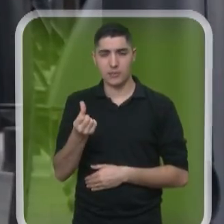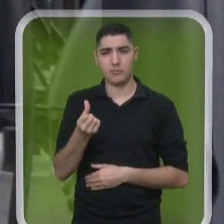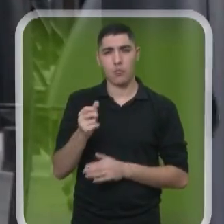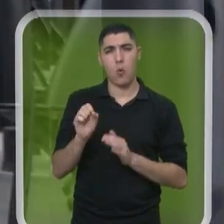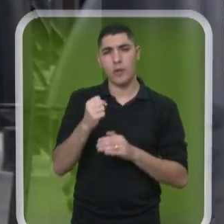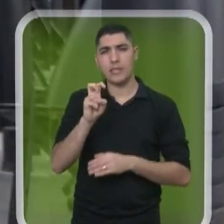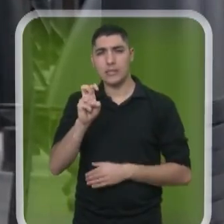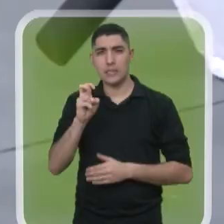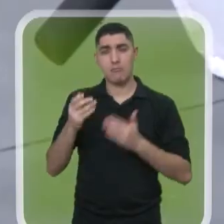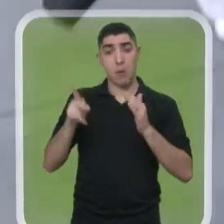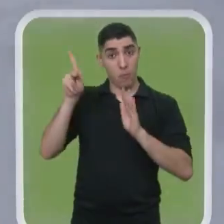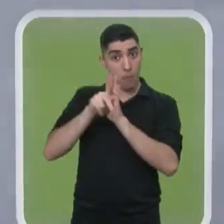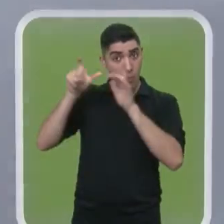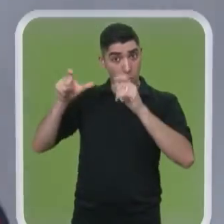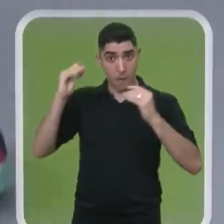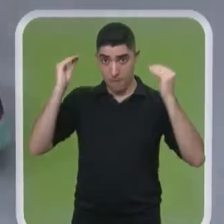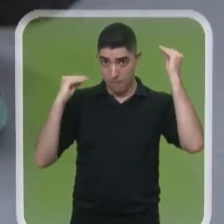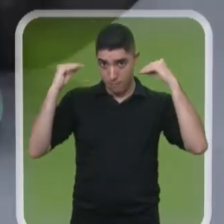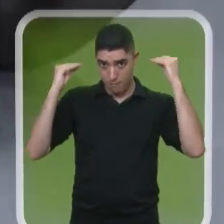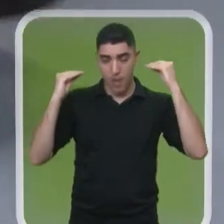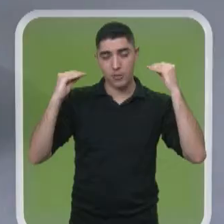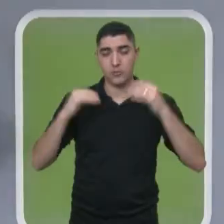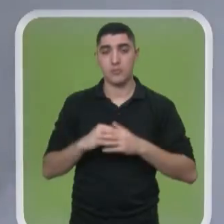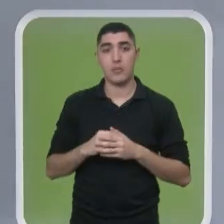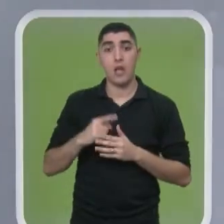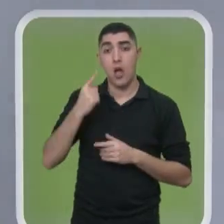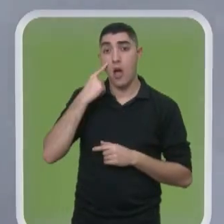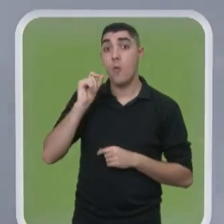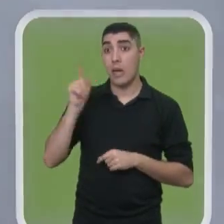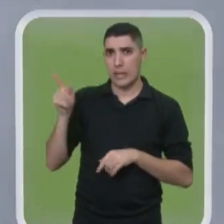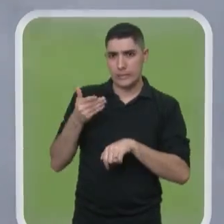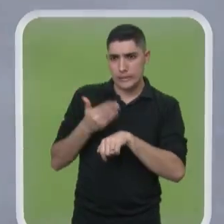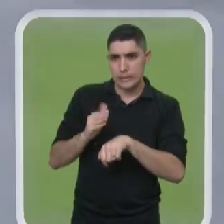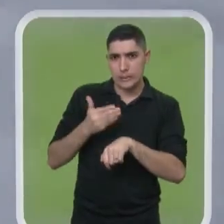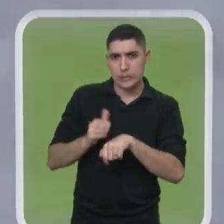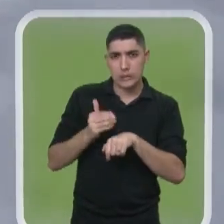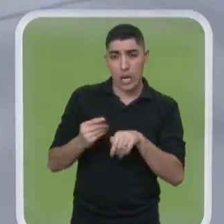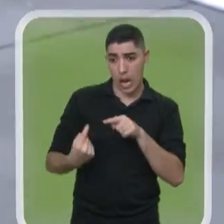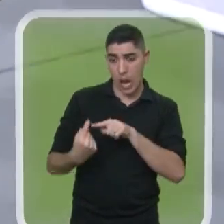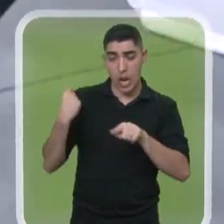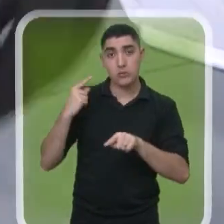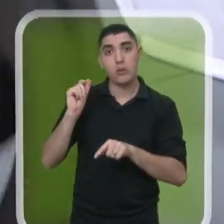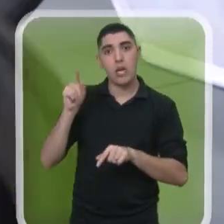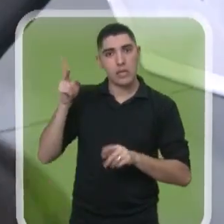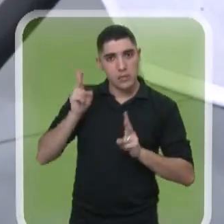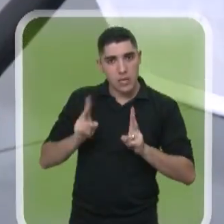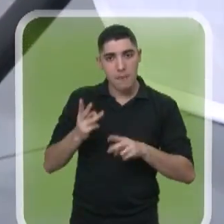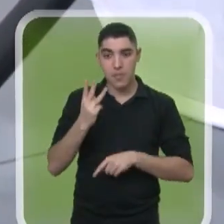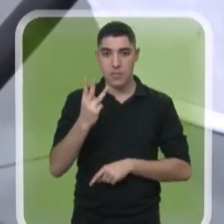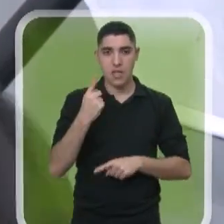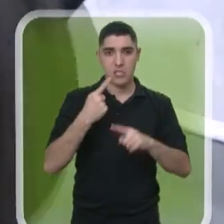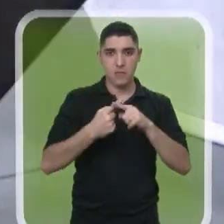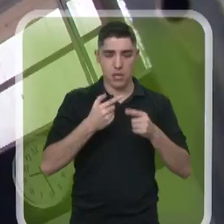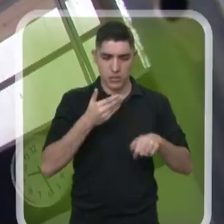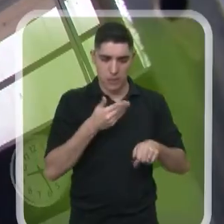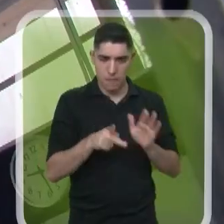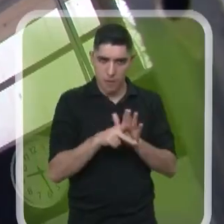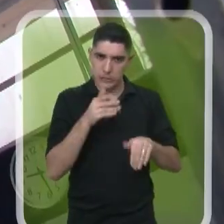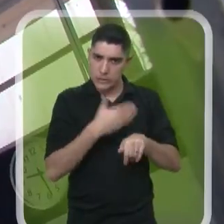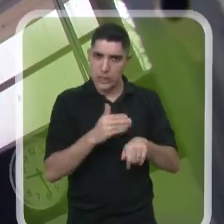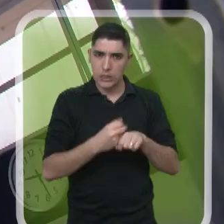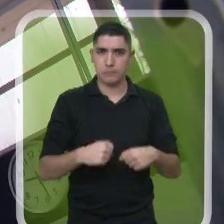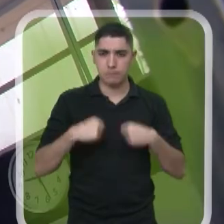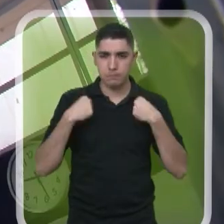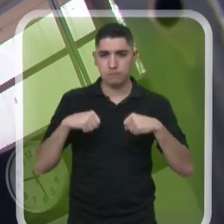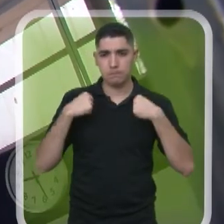de muita preparação. Para se ter uma ideia, antes de competições, o Marcão faz 3 sessões de treinamentos por dia, sendo